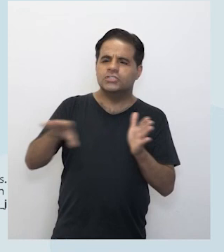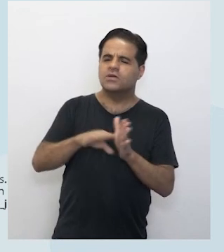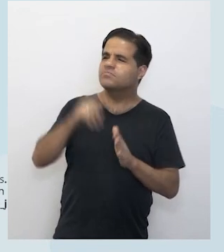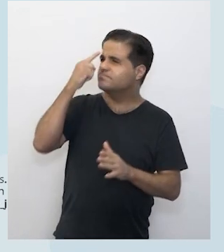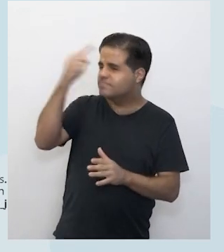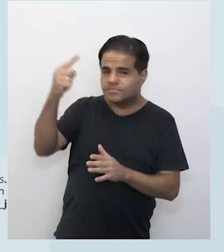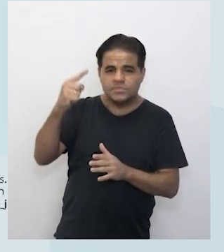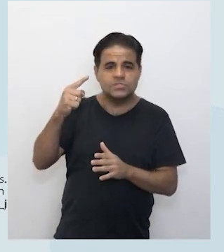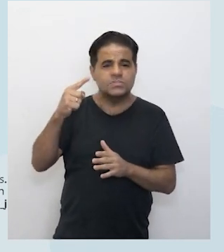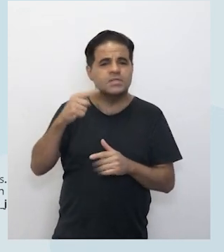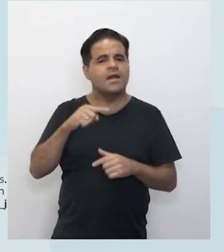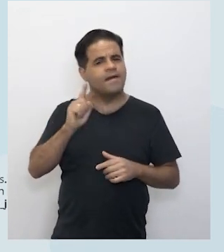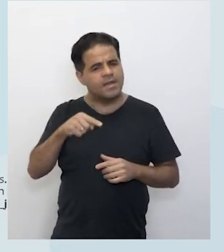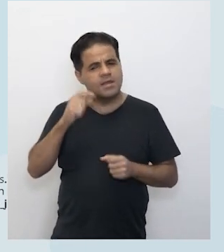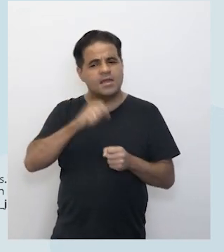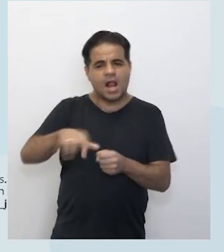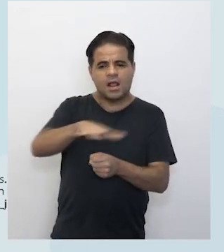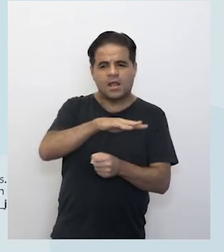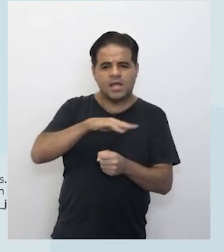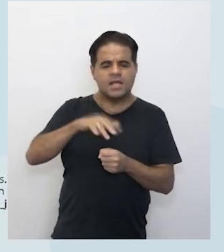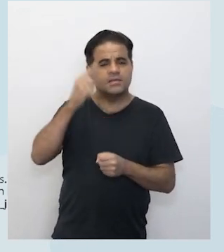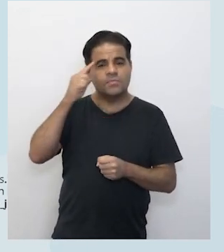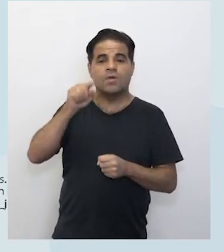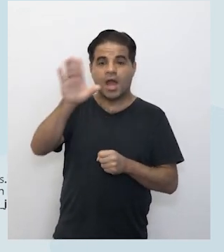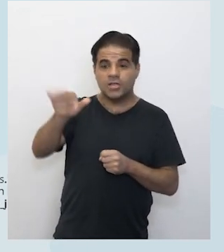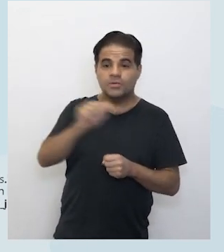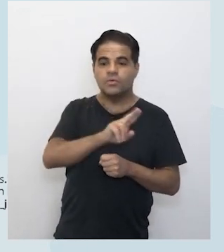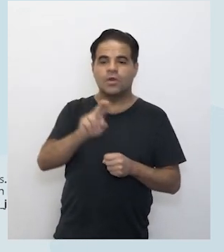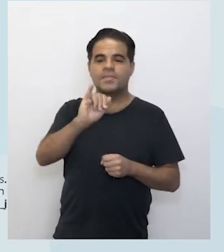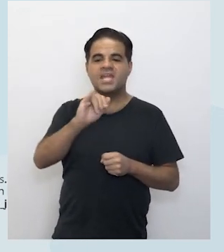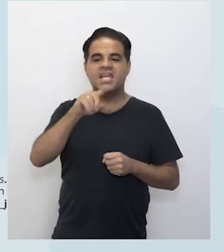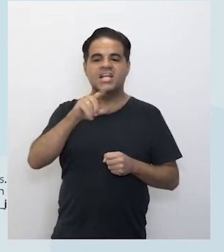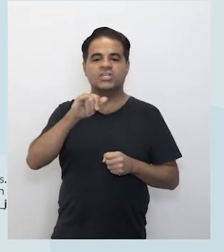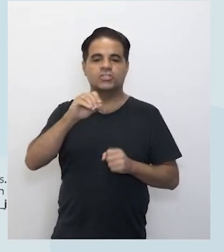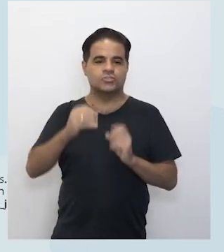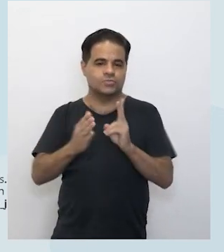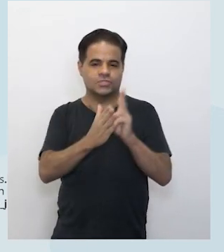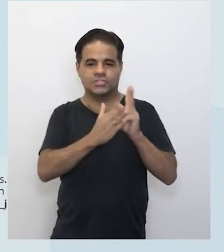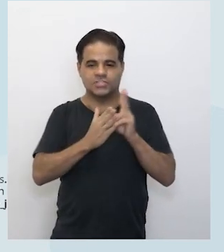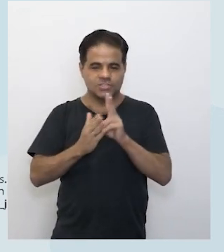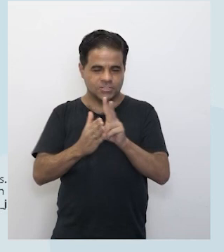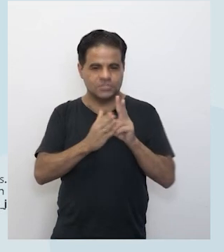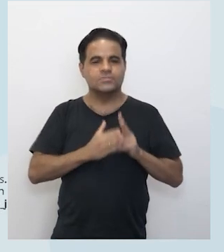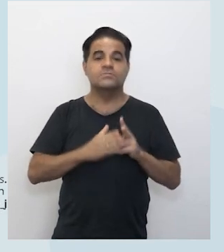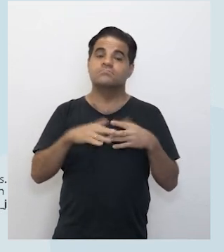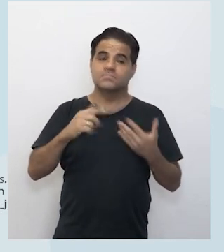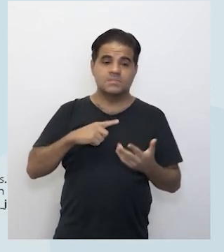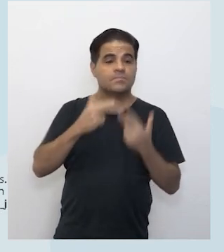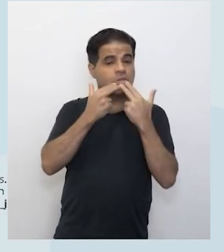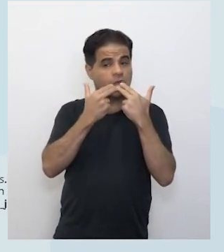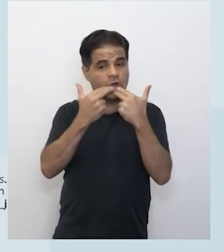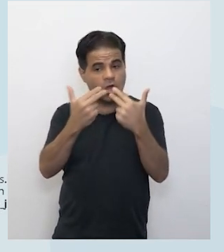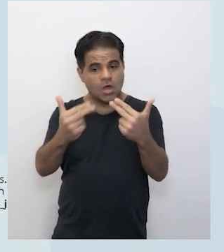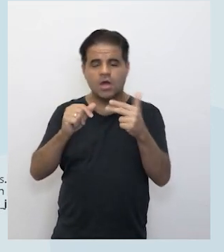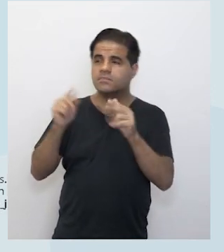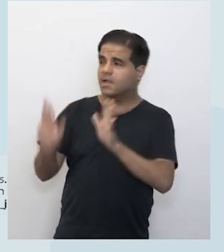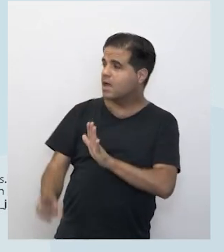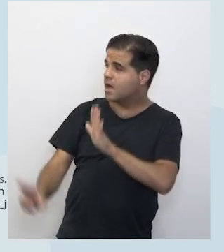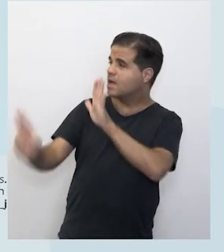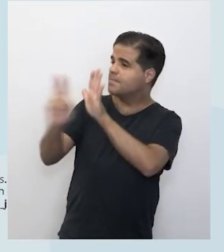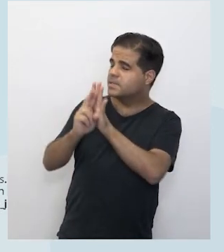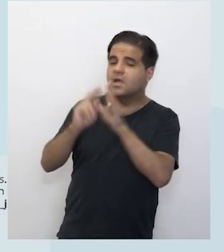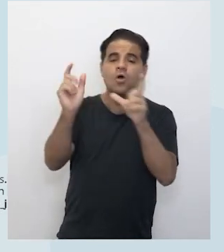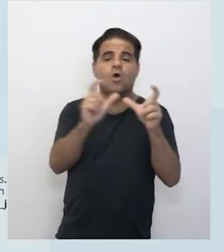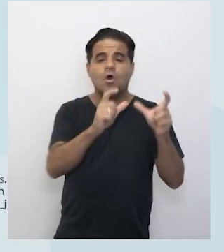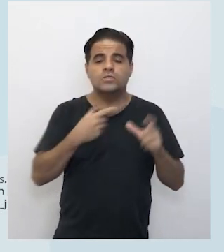mais usado, mas ele chamou de índios. E aqui no mapa, olha que bonito, nós temos algumas cores aqui só para representar